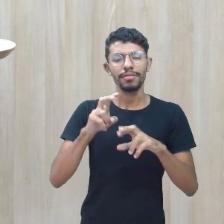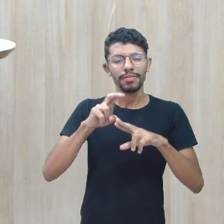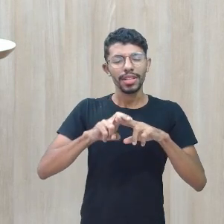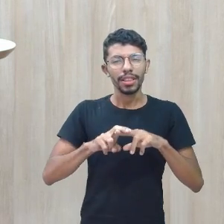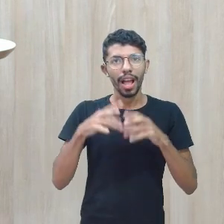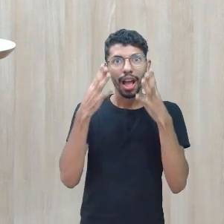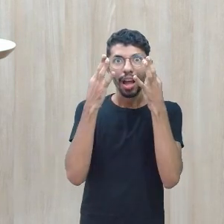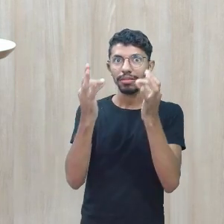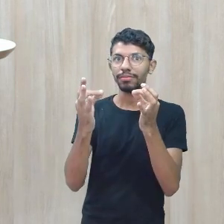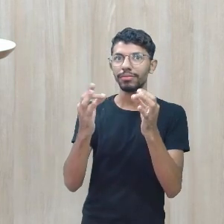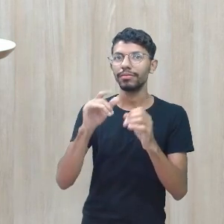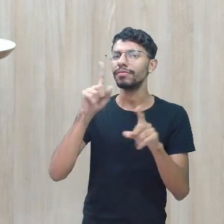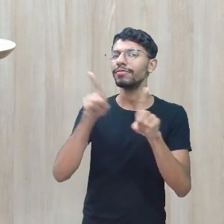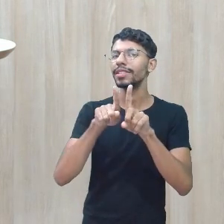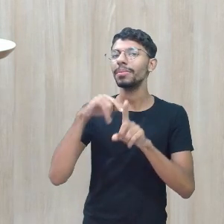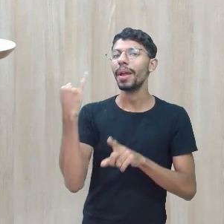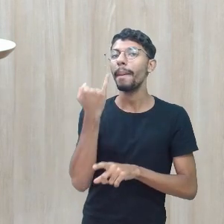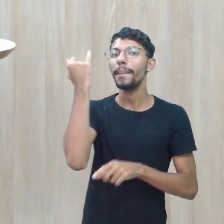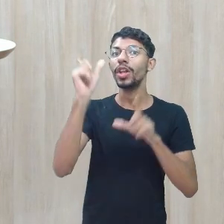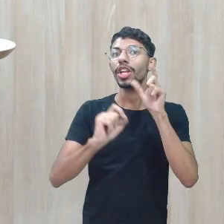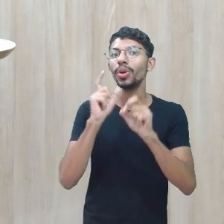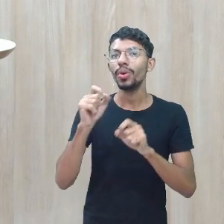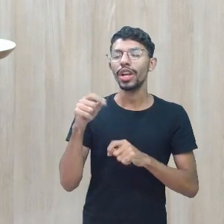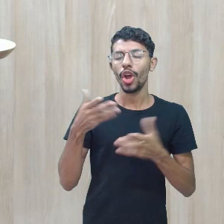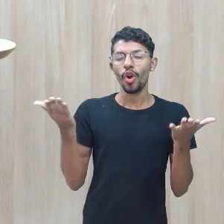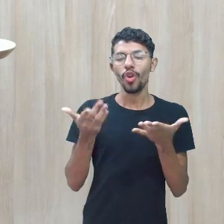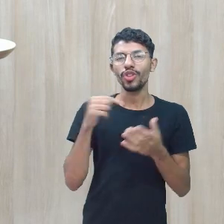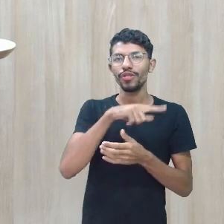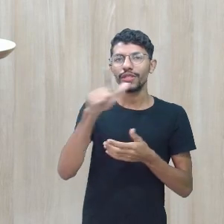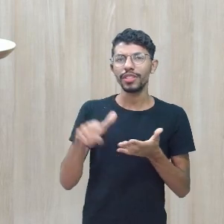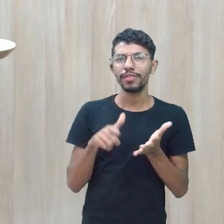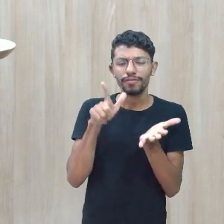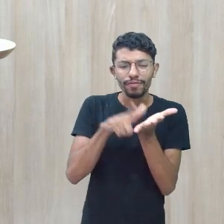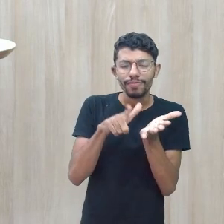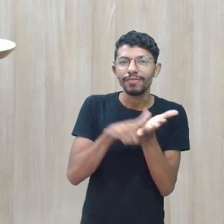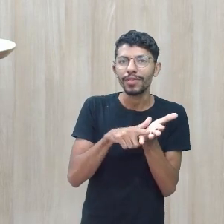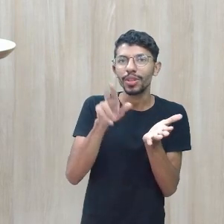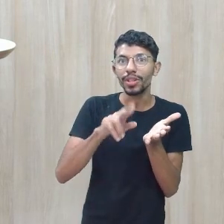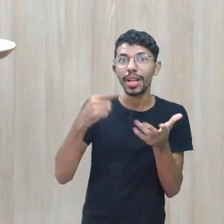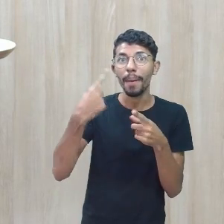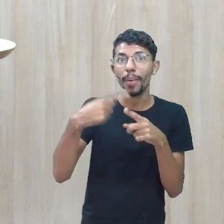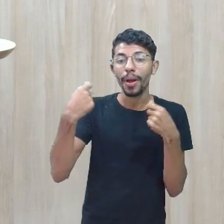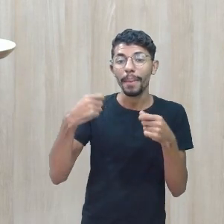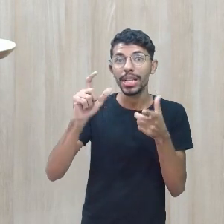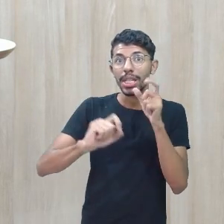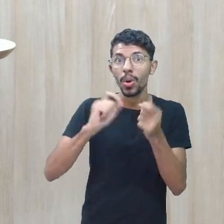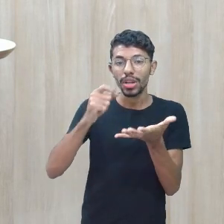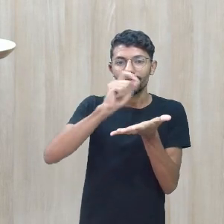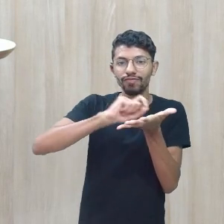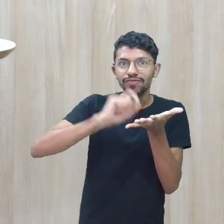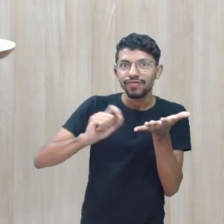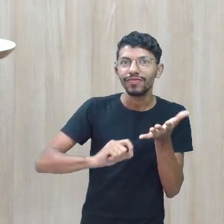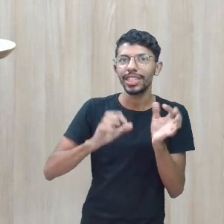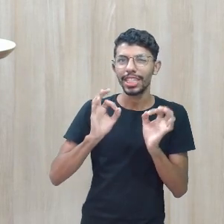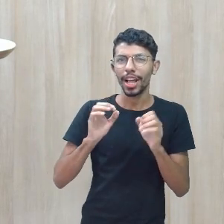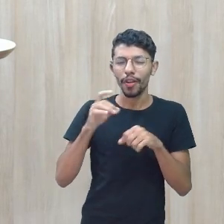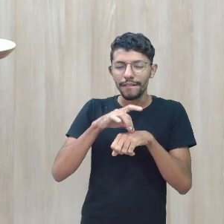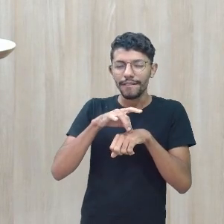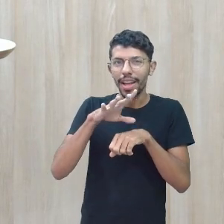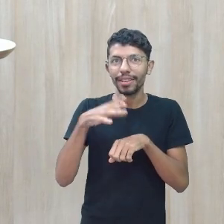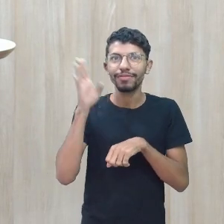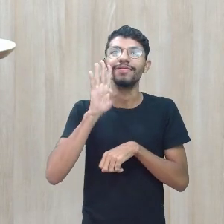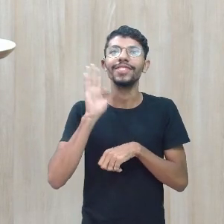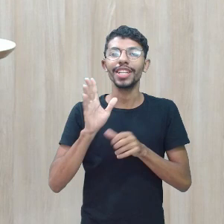importante também que vocês hoje peguem aí uma folhinha, um papel. É preciso fazer uma anotação. Eu vou dar uma dica bem legal no final da aula de